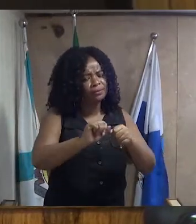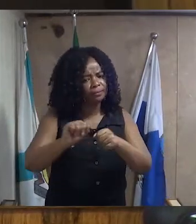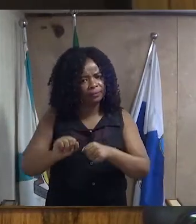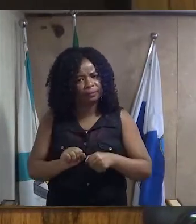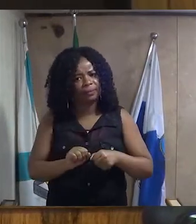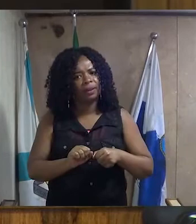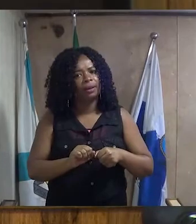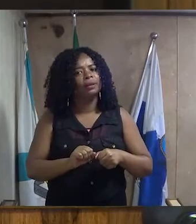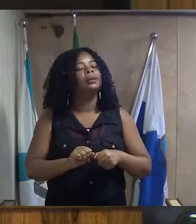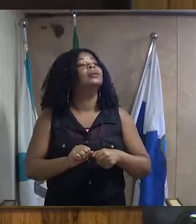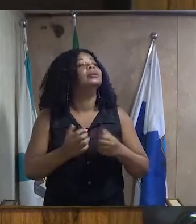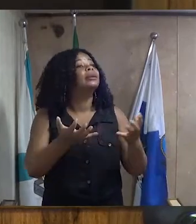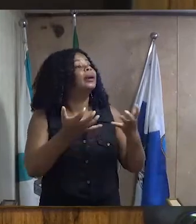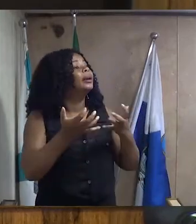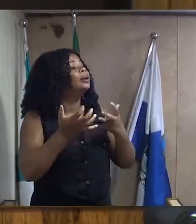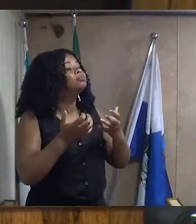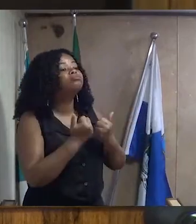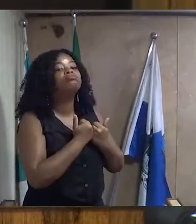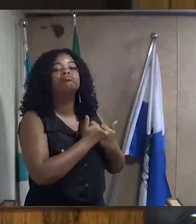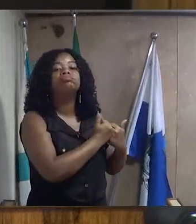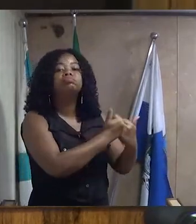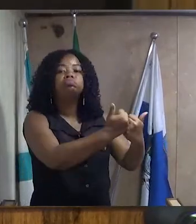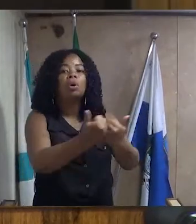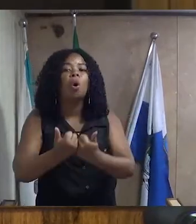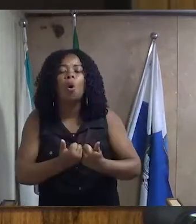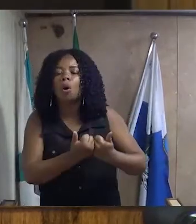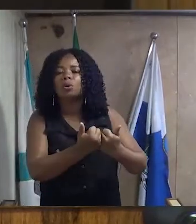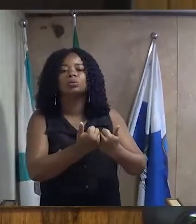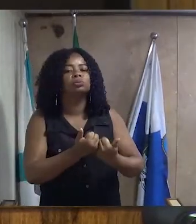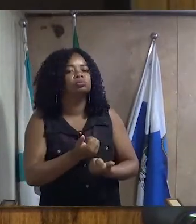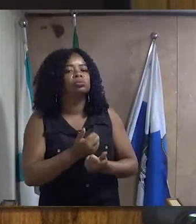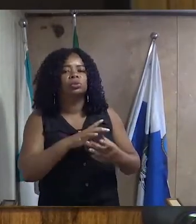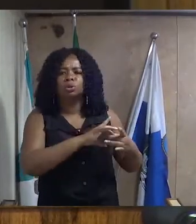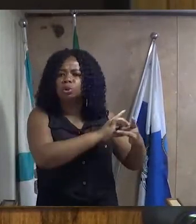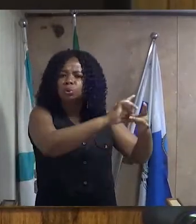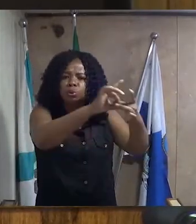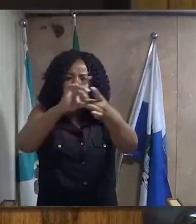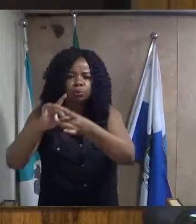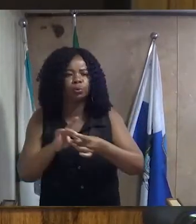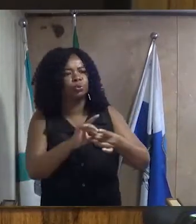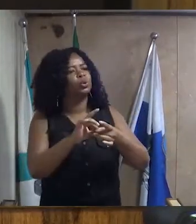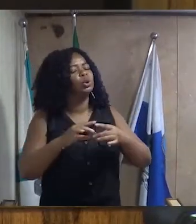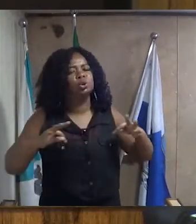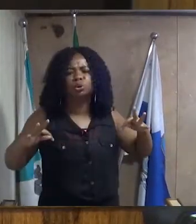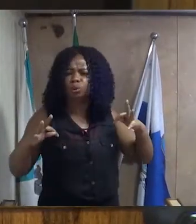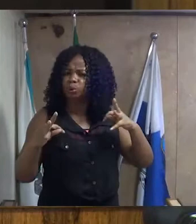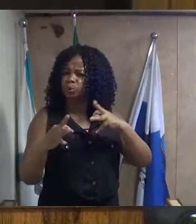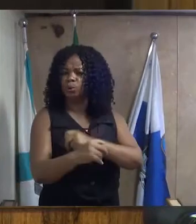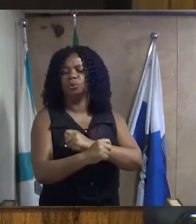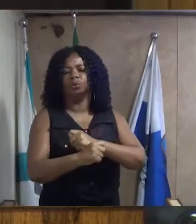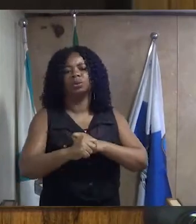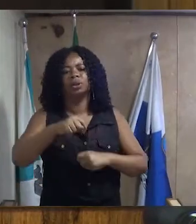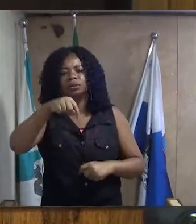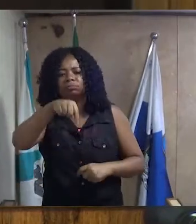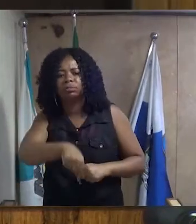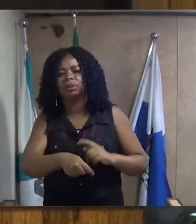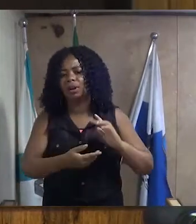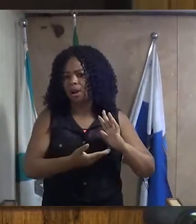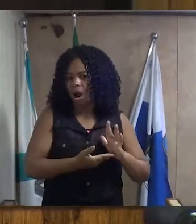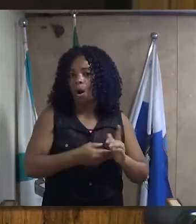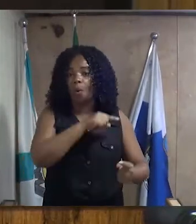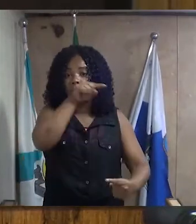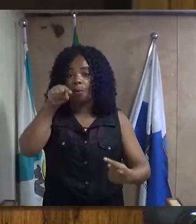contamos com a participação e a união de todos nesta casa, pois o objetivo é a